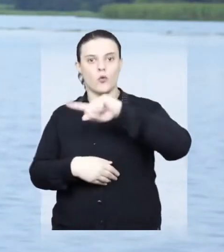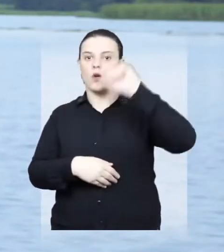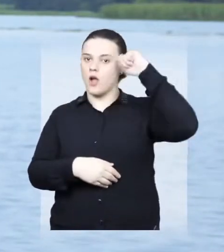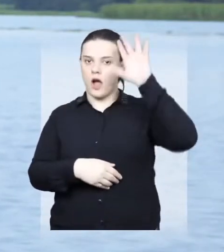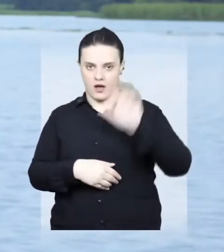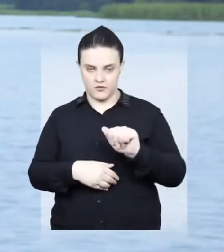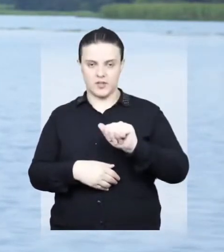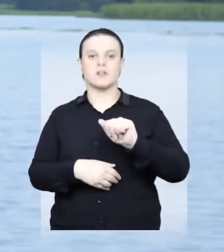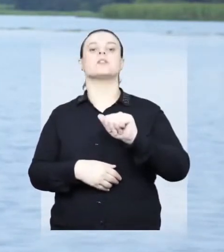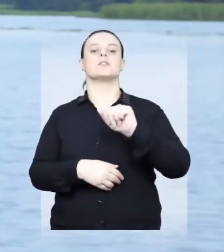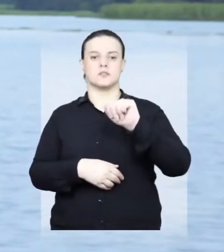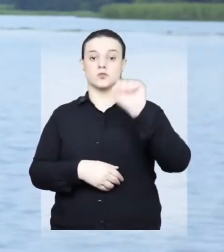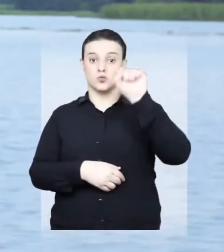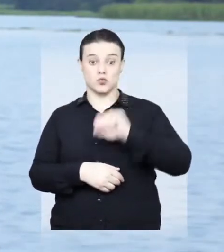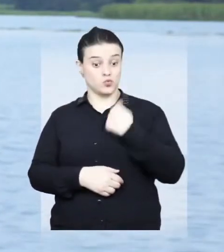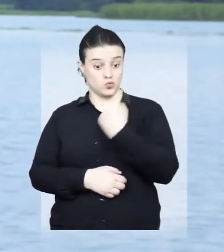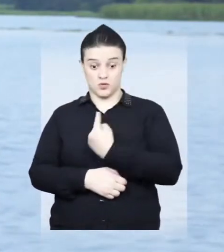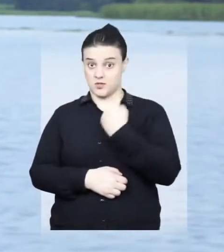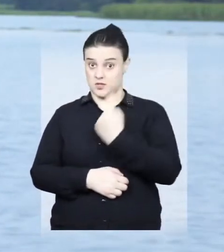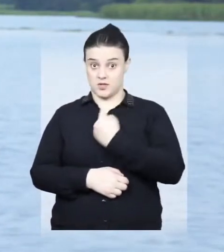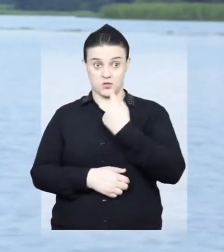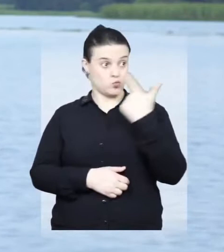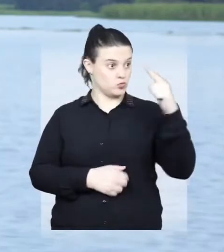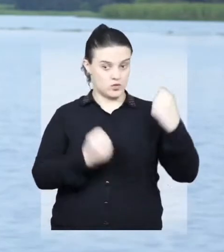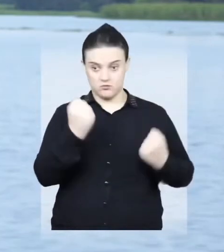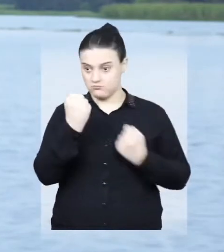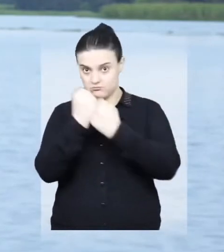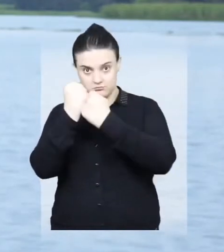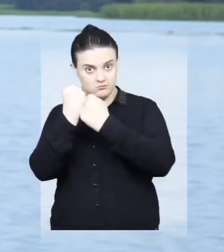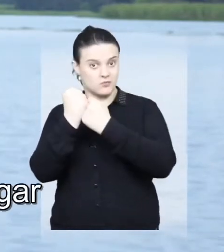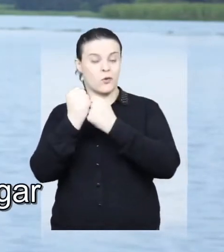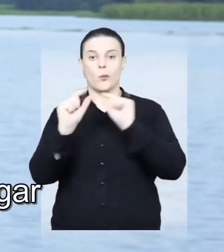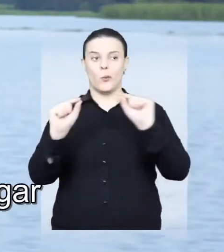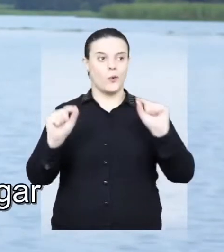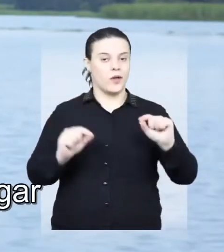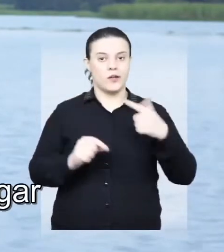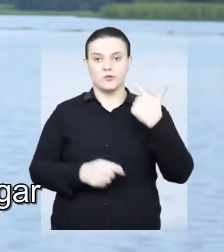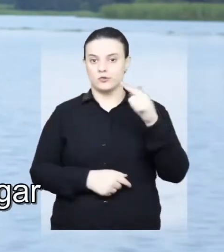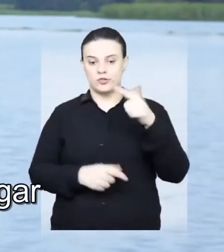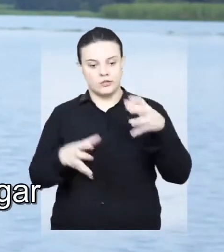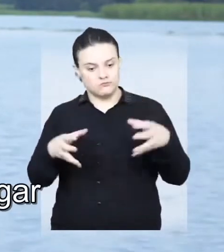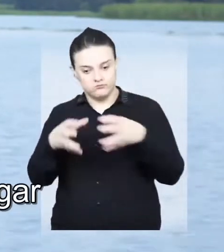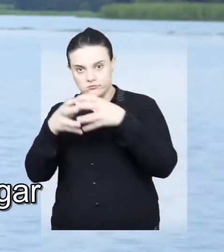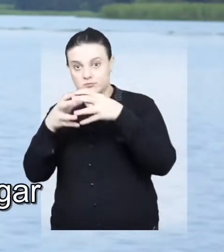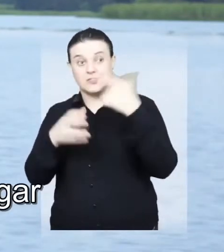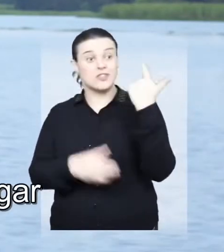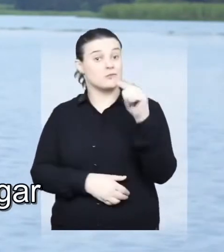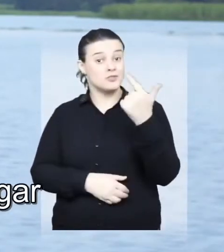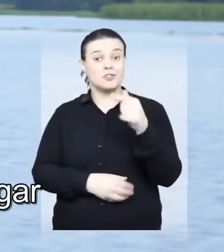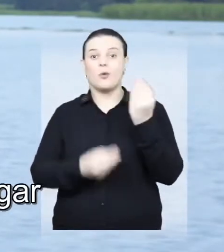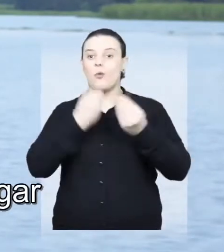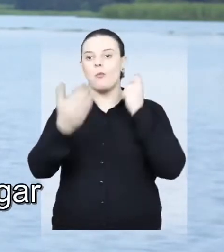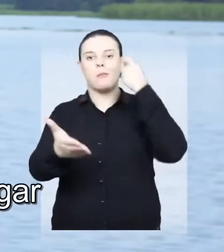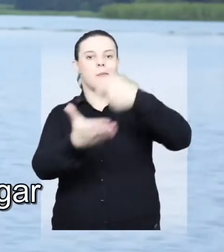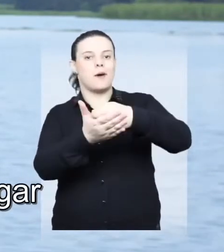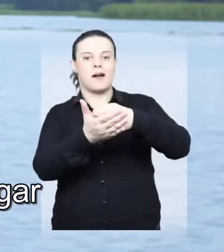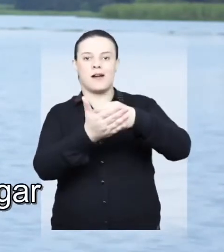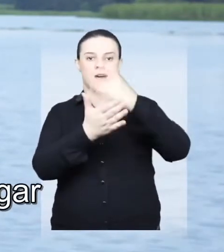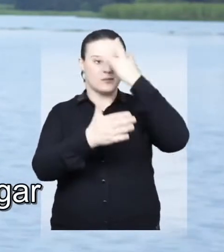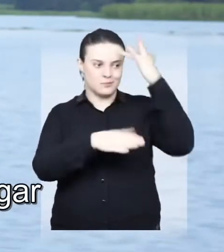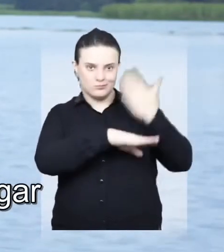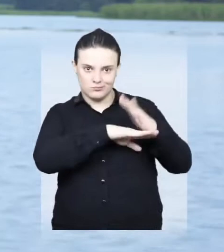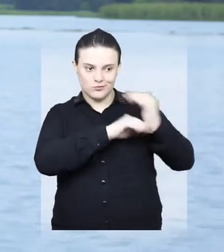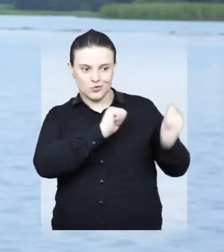Sul sozinha, sem ninguém, sem apoio nem de equipe, não tinha como pagar para o meu